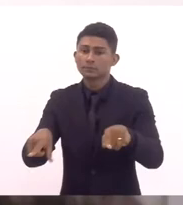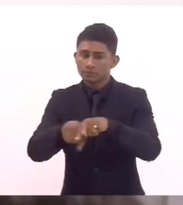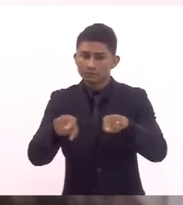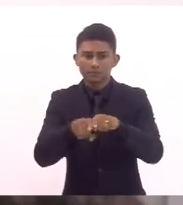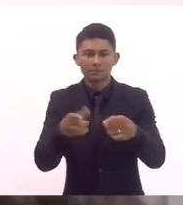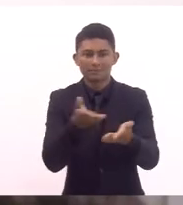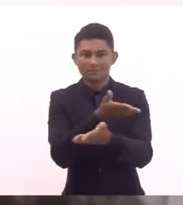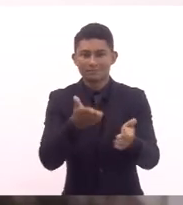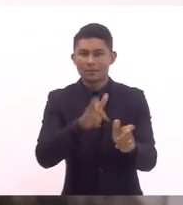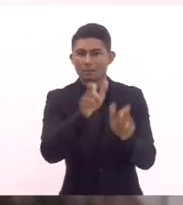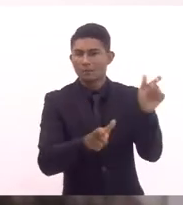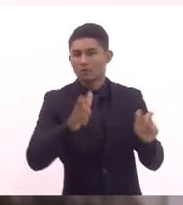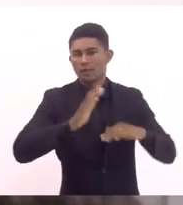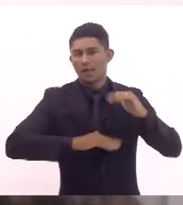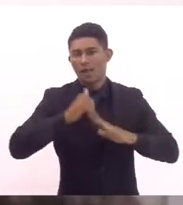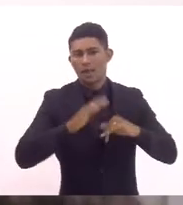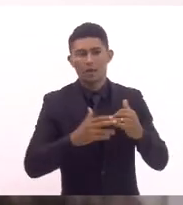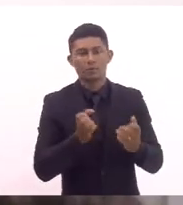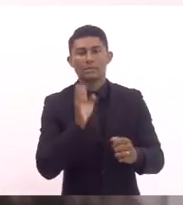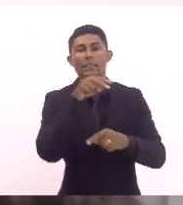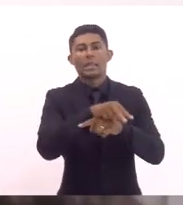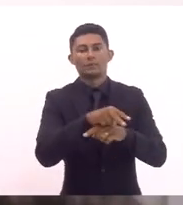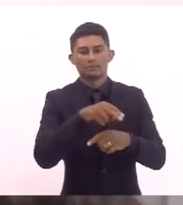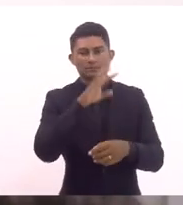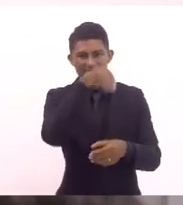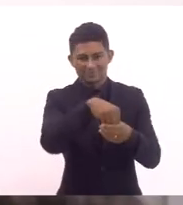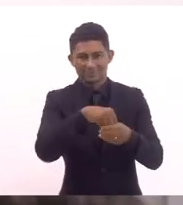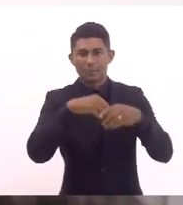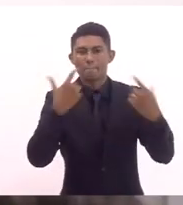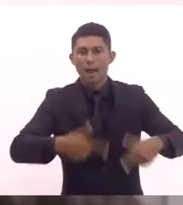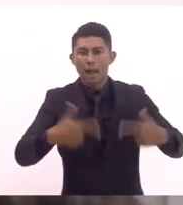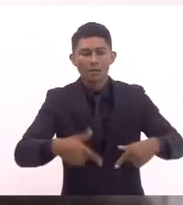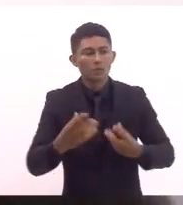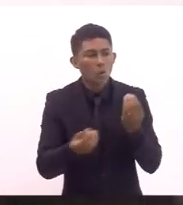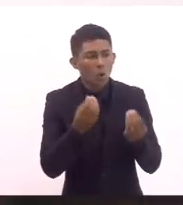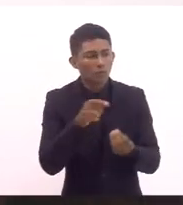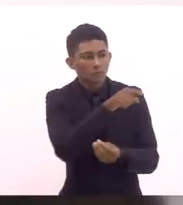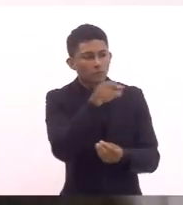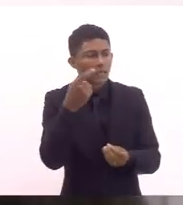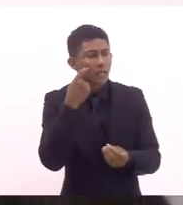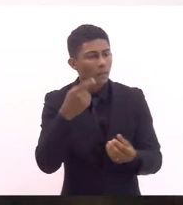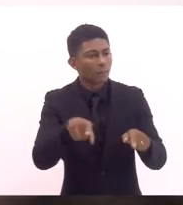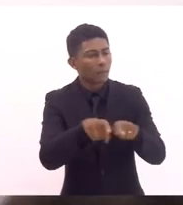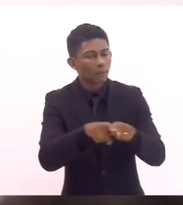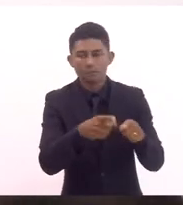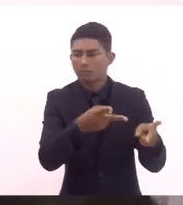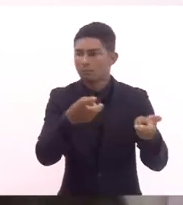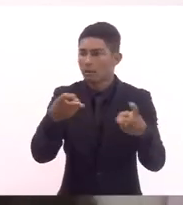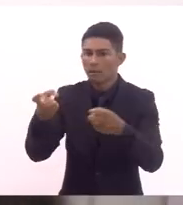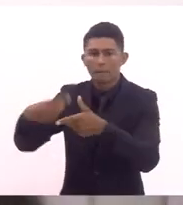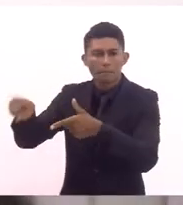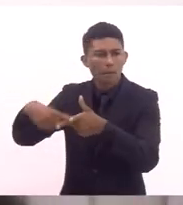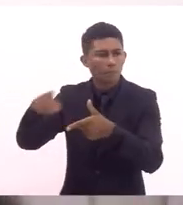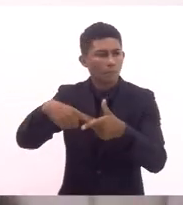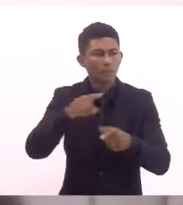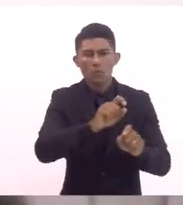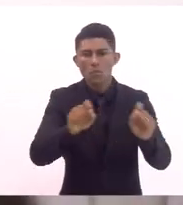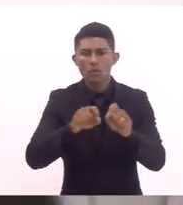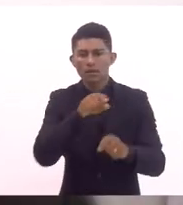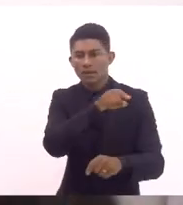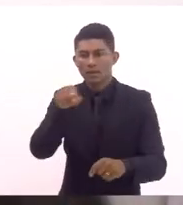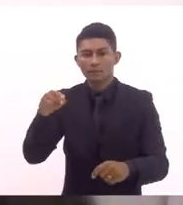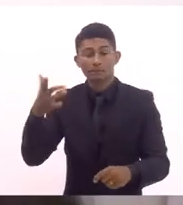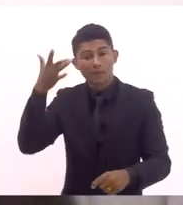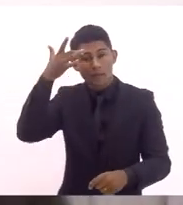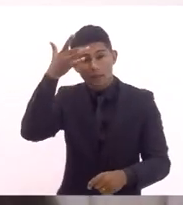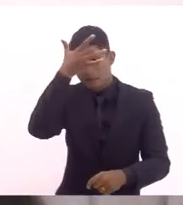era trabalhar numa maternidade como é que estavam esses profissionais as questões que ele também e em relação à gestante quanto à saúde